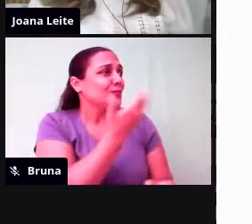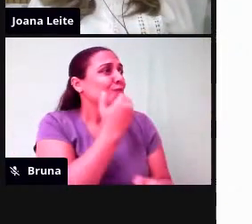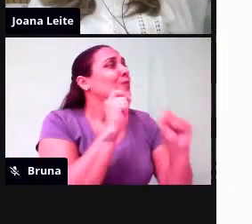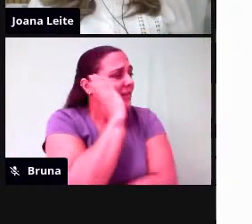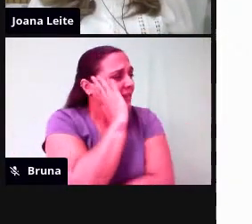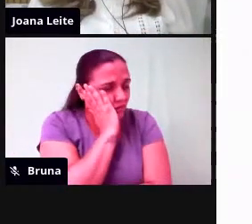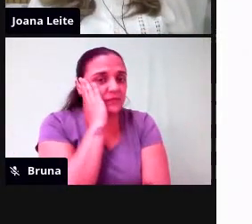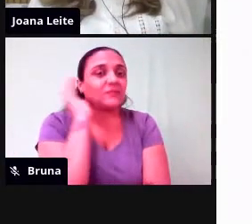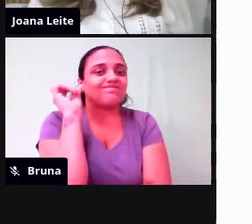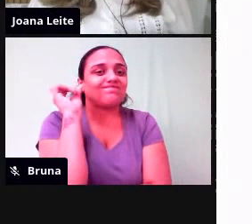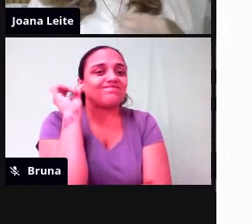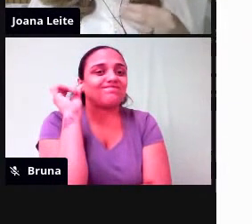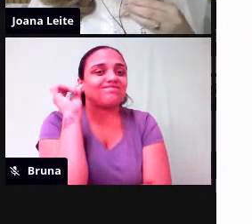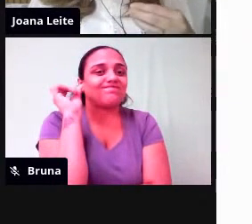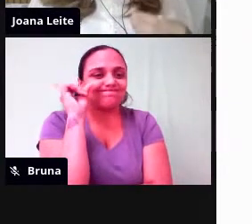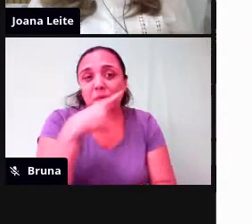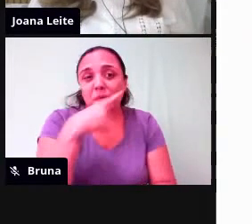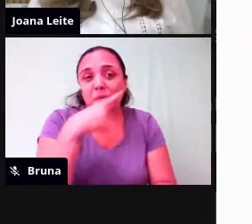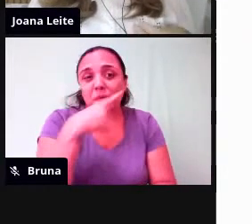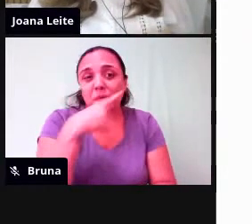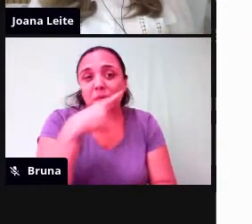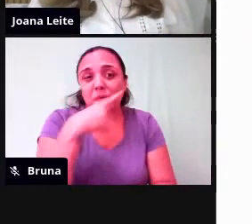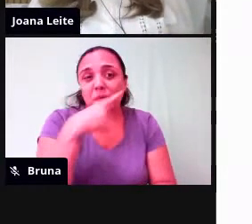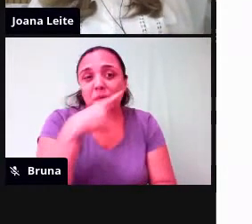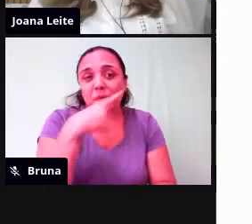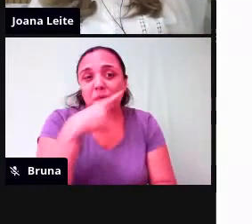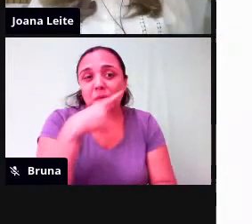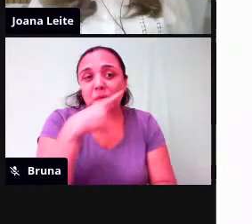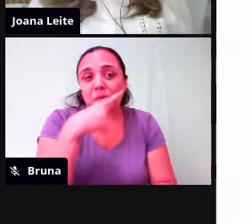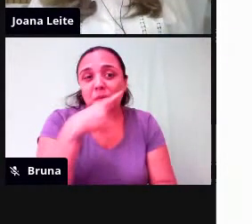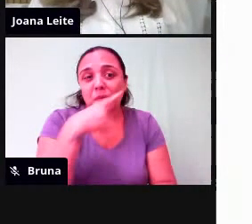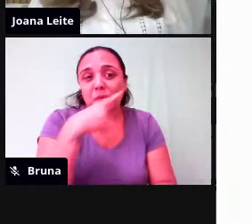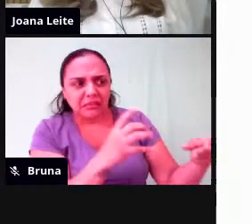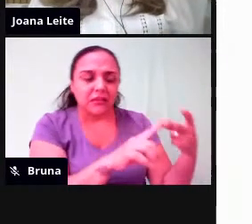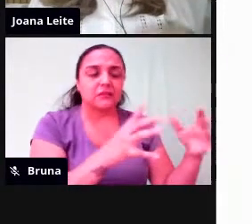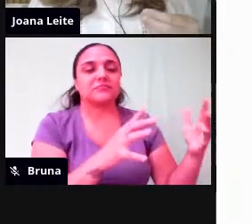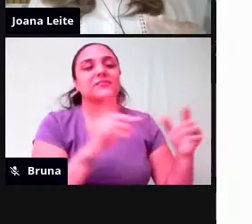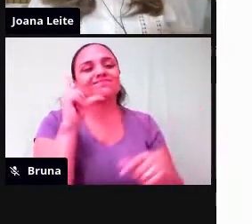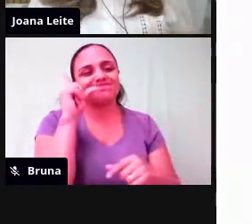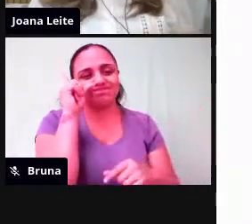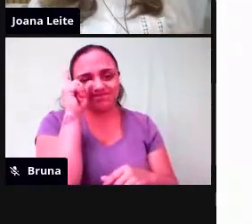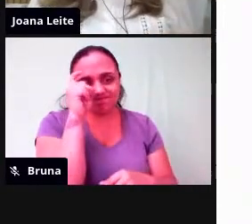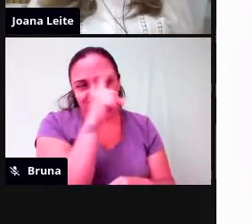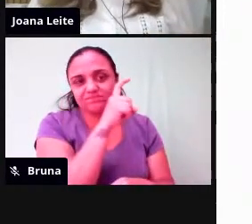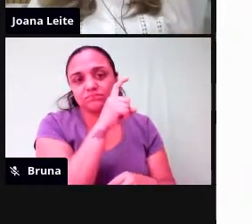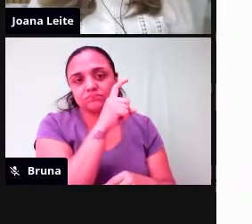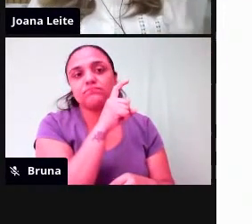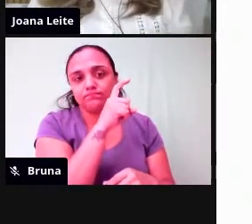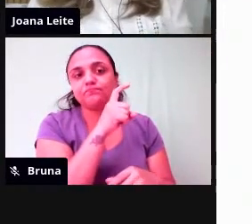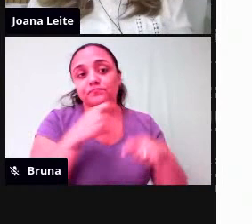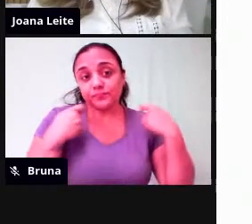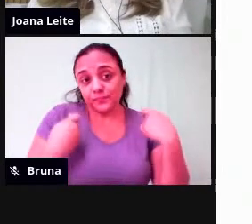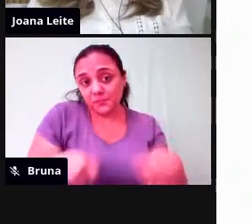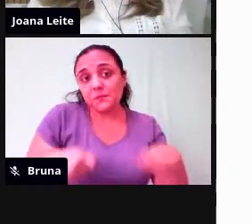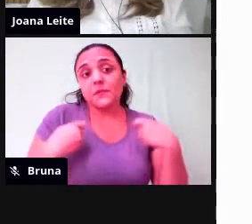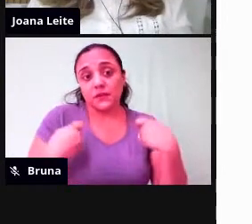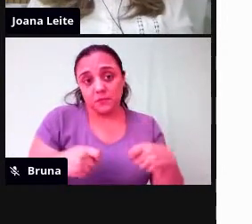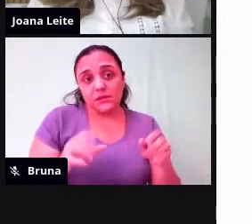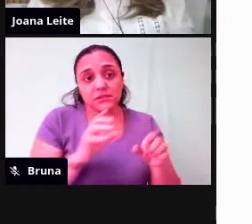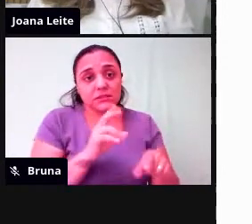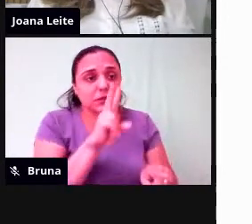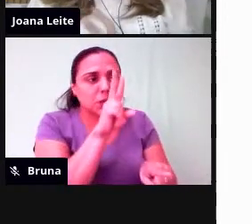nutrição também pode ajudar, tá? A gente pode ajudar nesse tratamento da seletividade alimentar, e é necessário a gente fazer esse